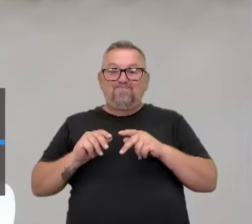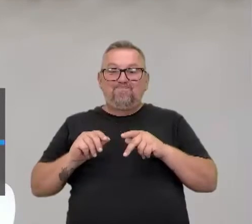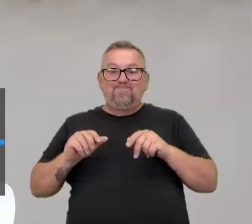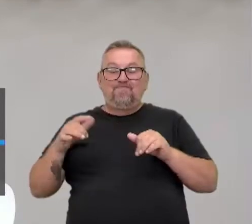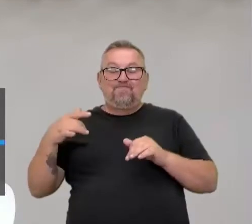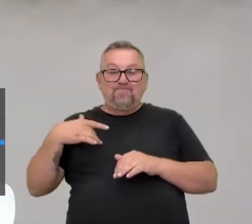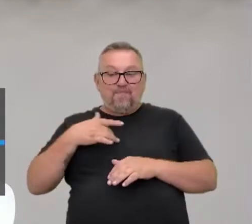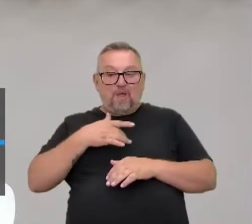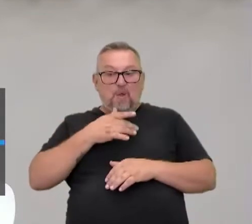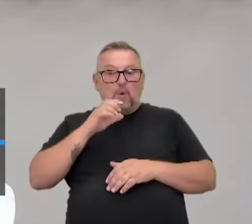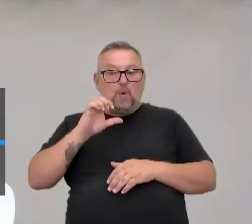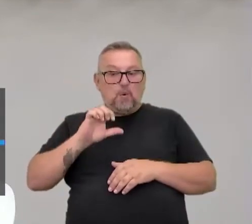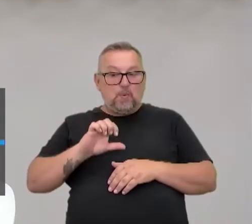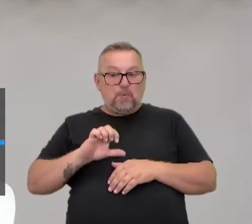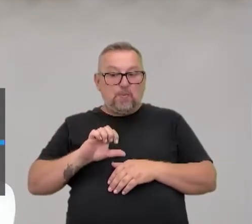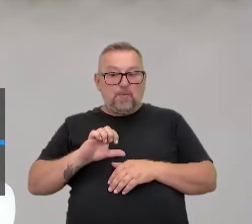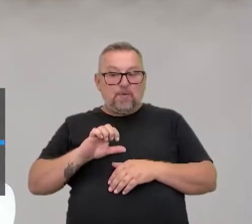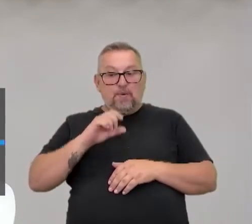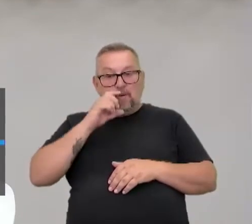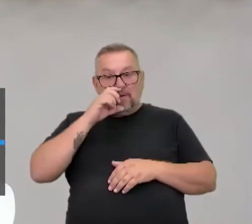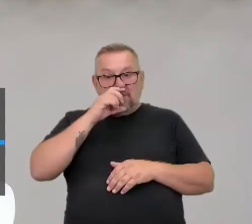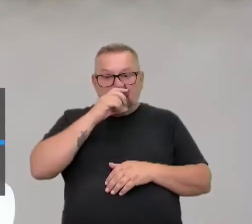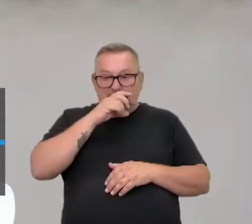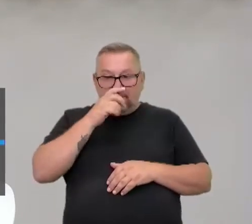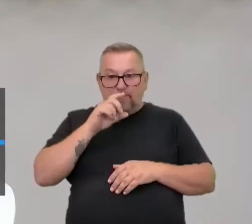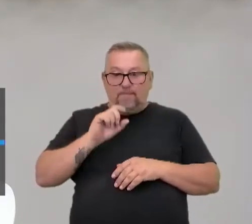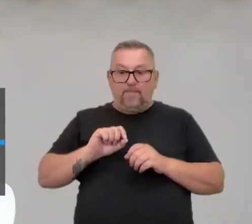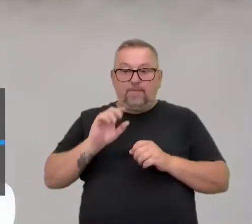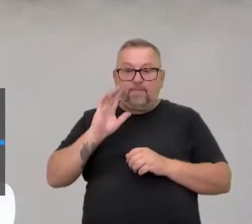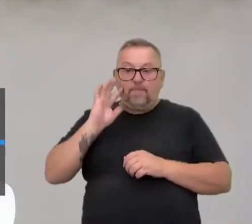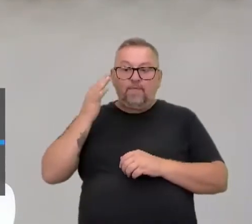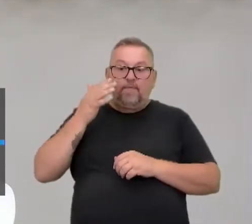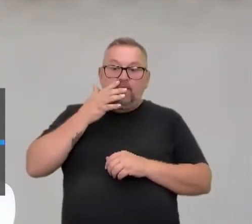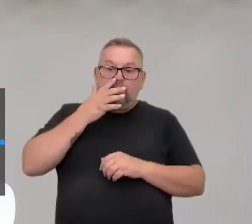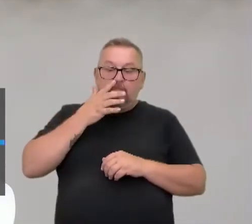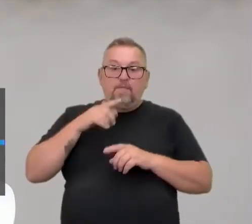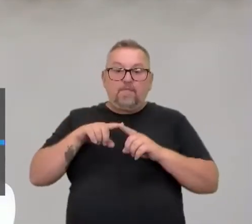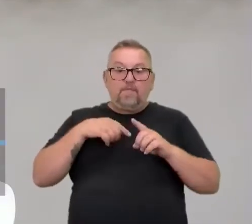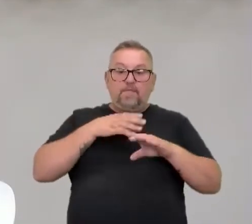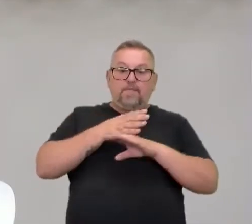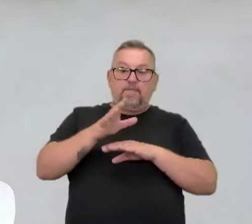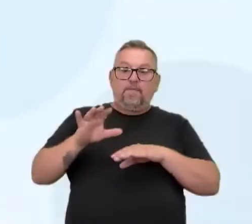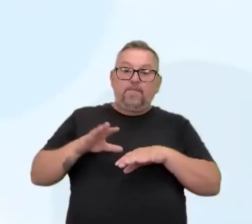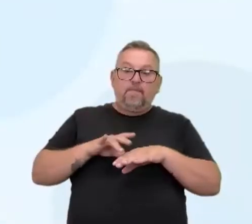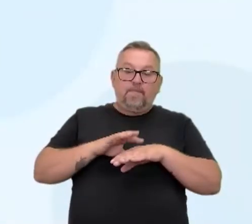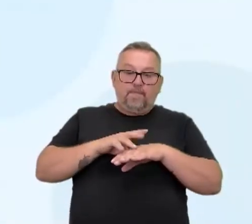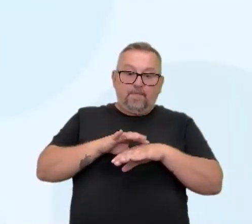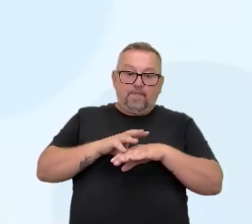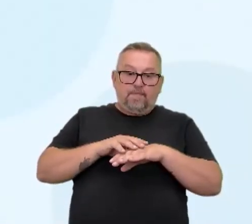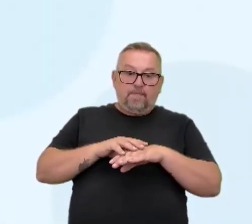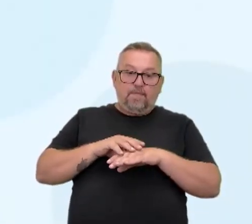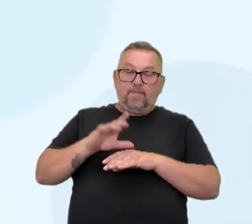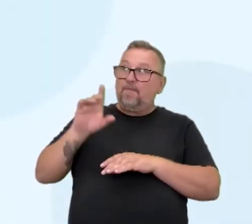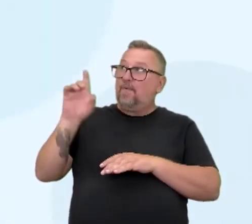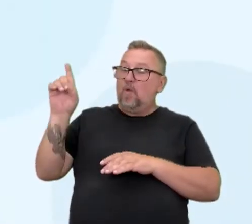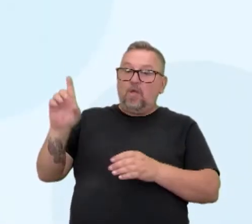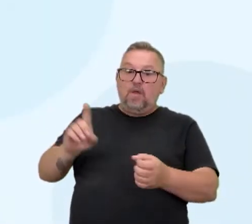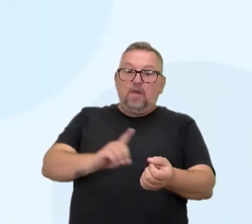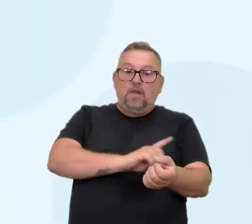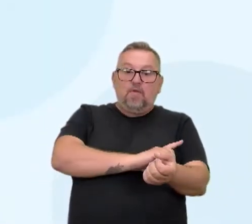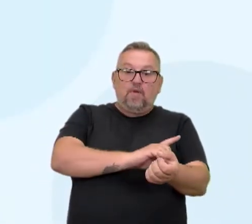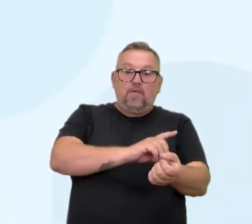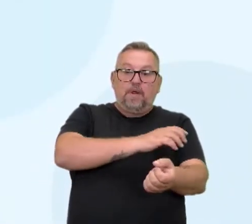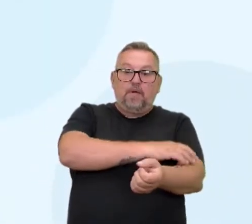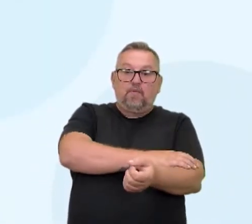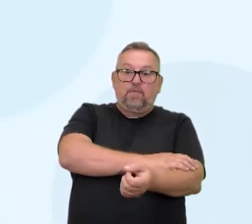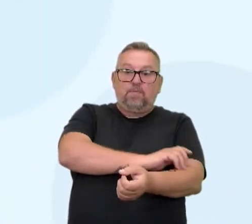colocações também, né, que você fez, Guerreiro. E aí, justamente, né, a gente entra nas doenças. Então, a gente tem aí, olha, por exemplo, diabetes,